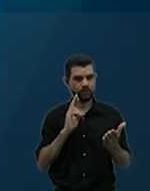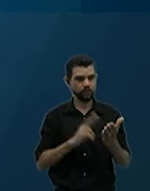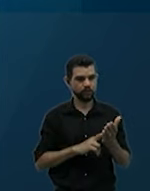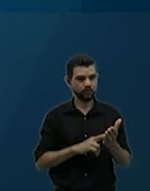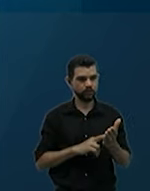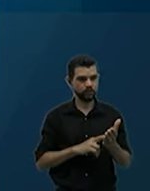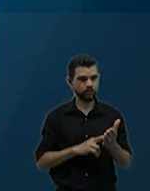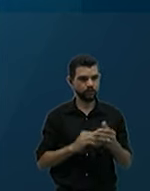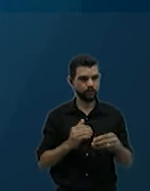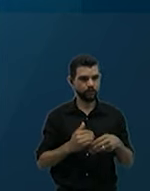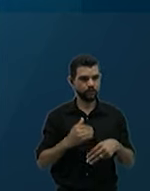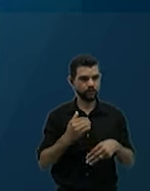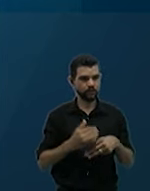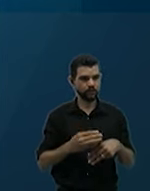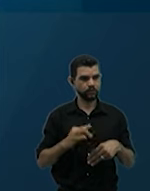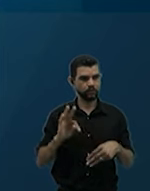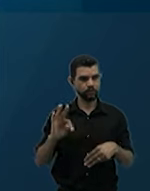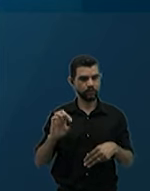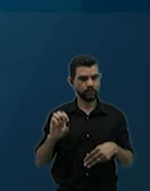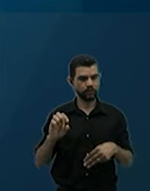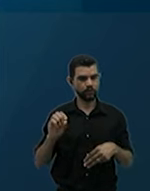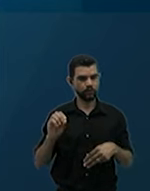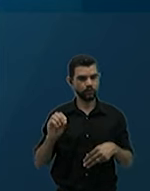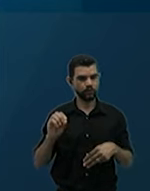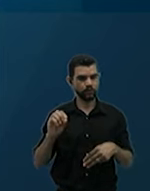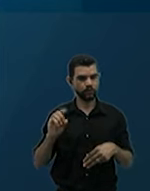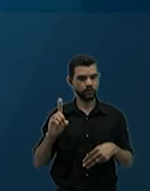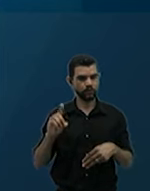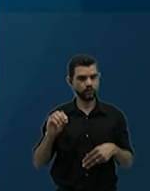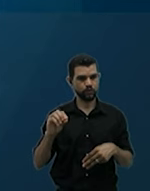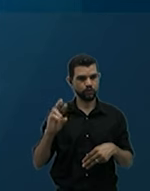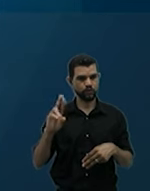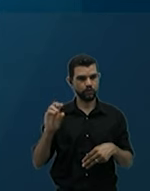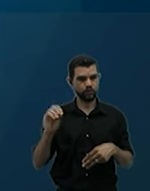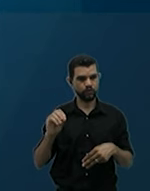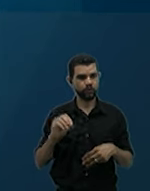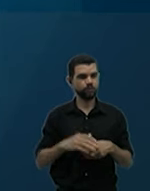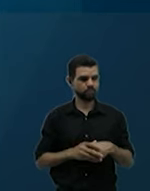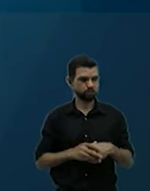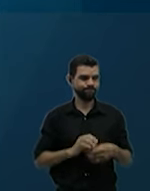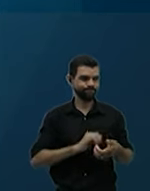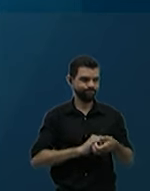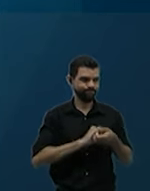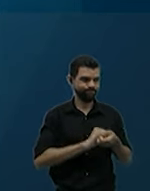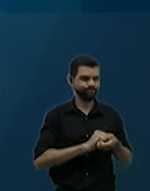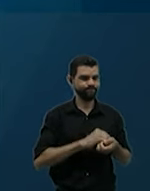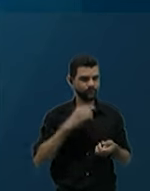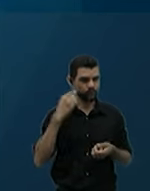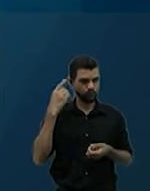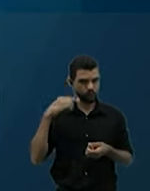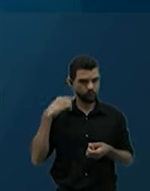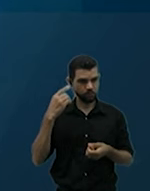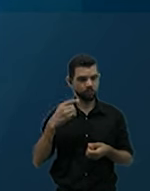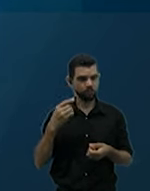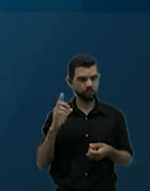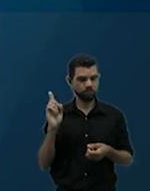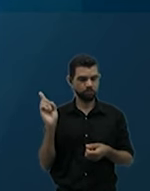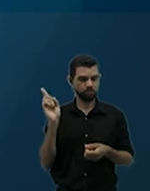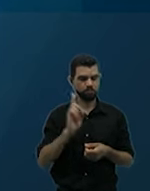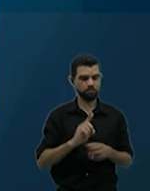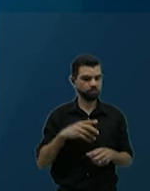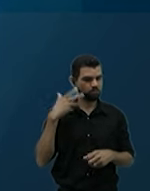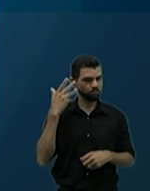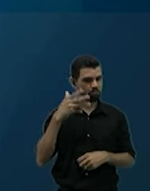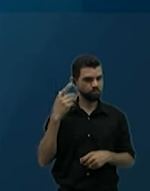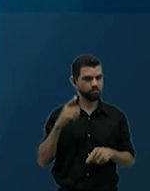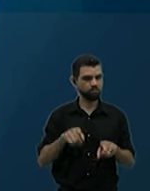nobre causítico que fez a sustentação, assim como o eminente e o ilustre representante do Ministério Público presentes.